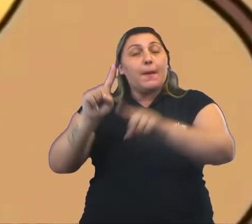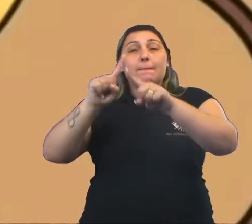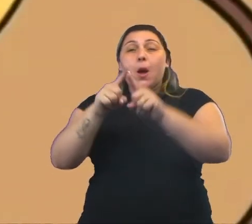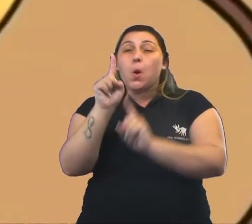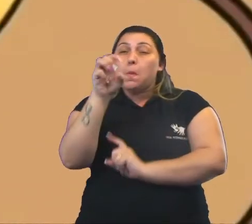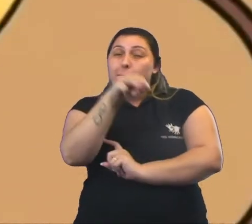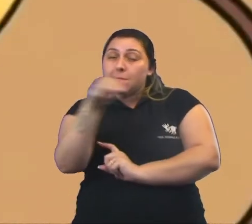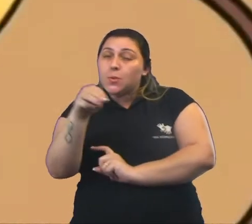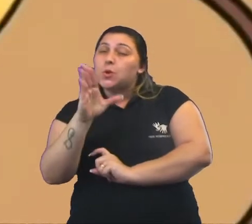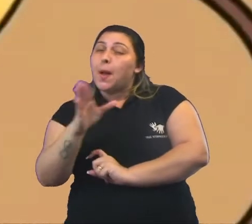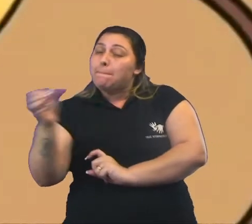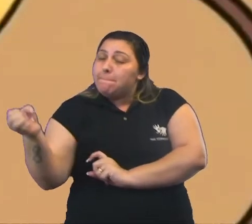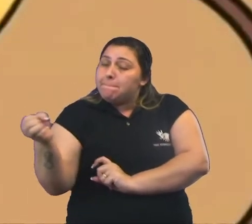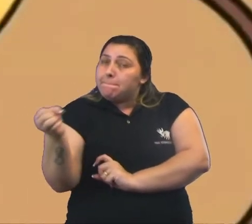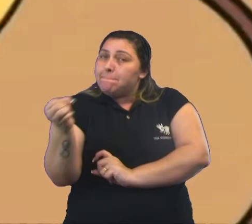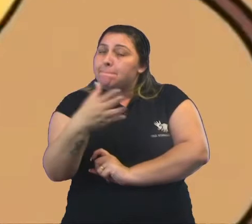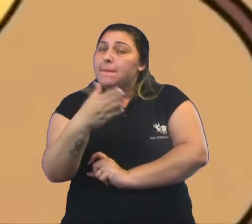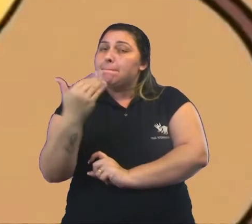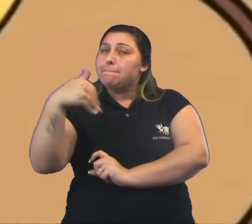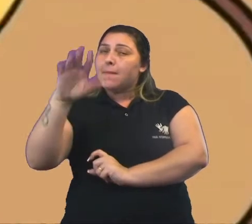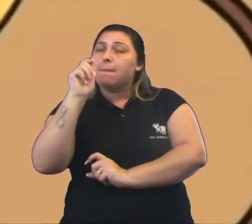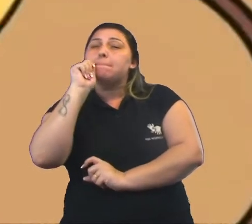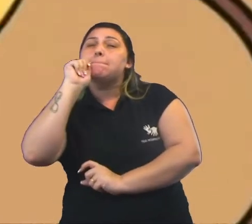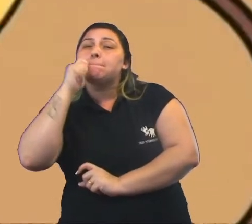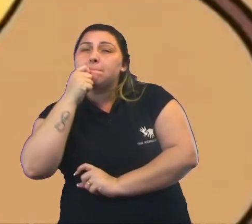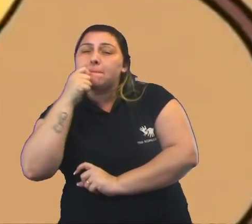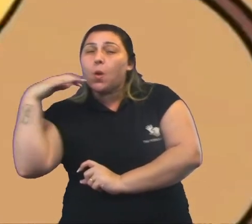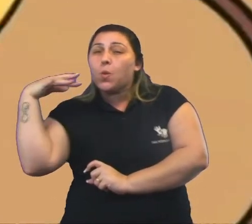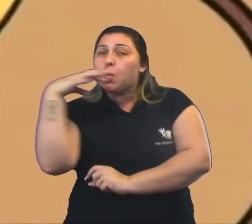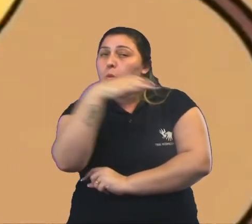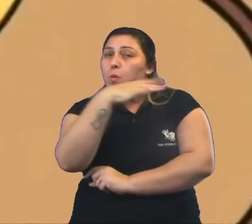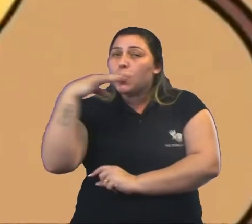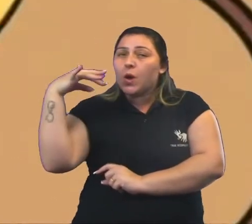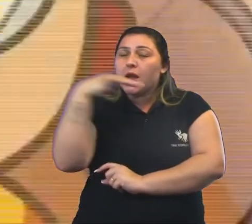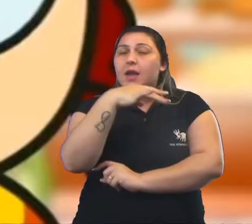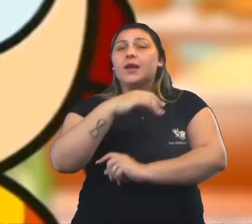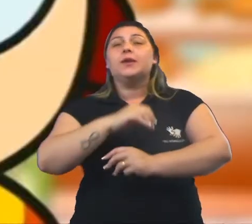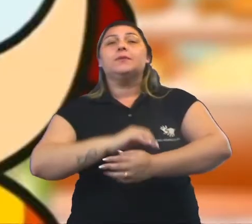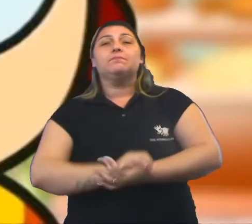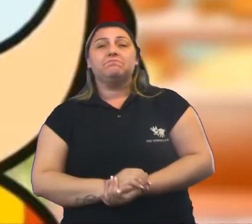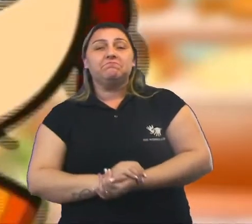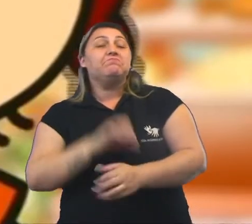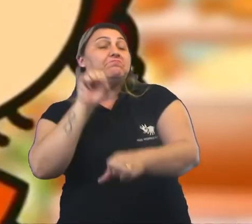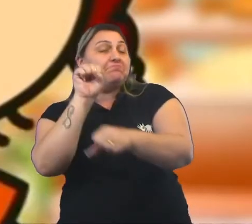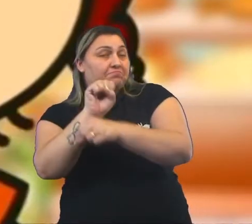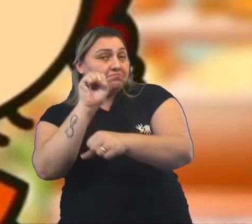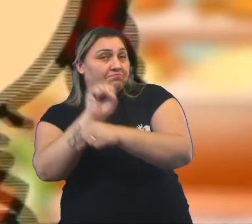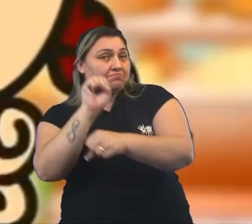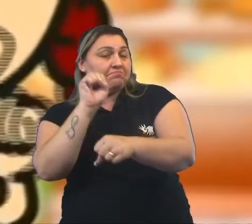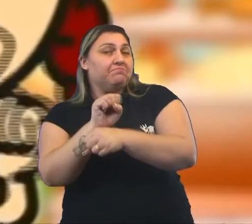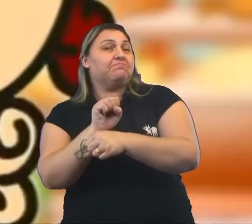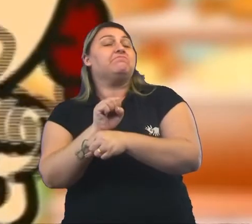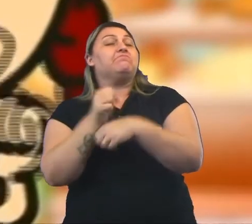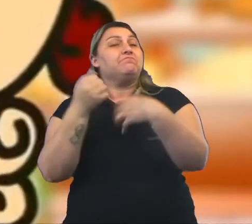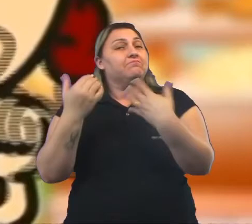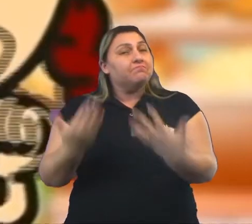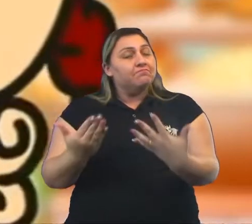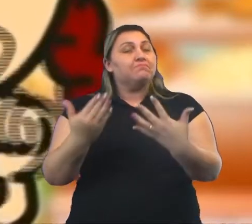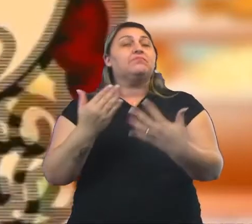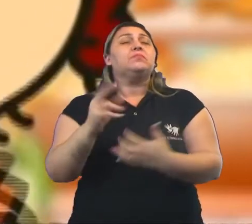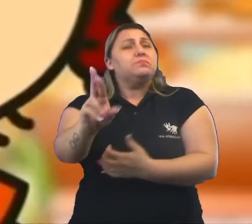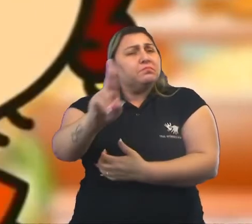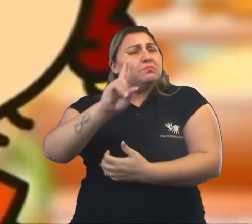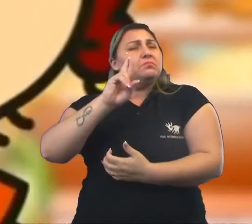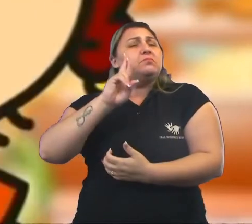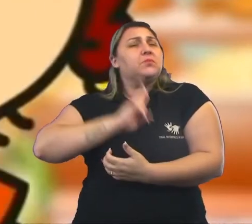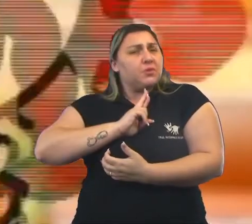um minutinho vai sair uma nova leva de pão quentinho, quentinho. Eu espero. Enquanto isso, me